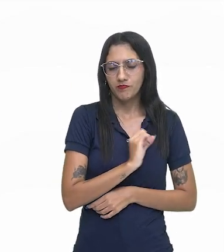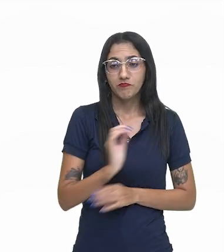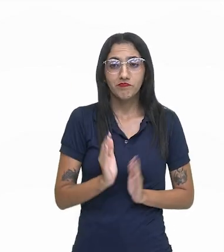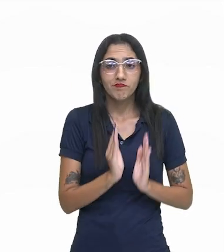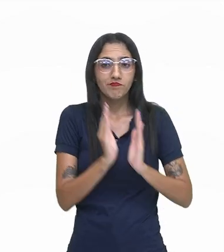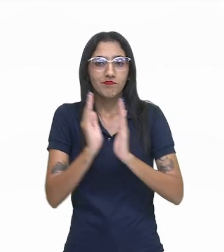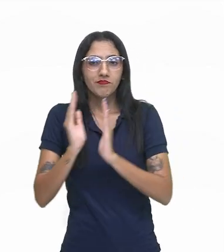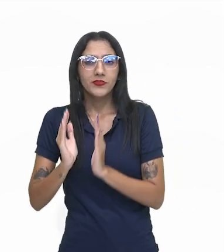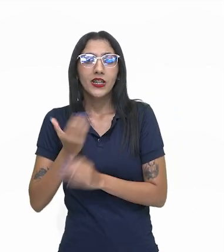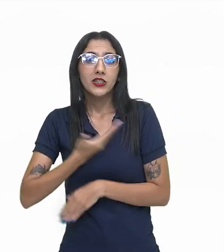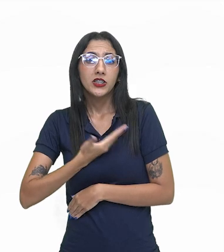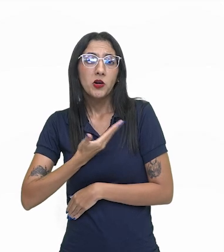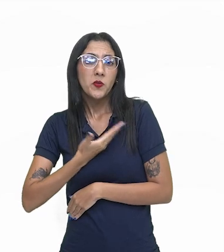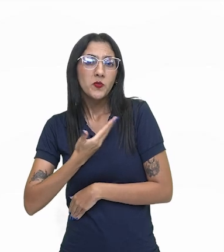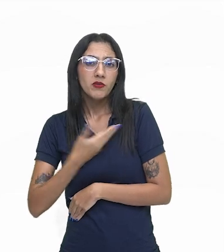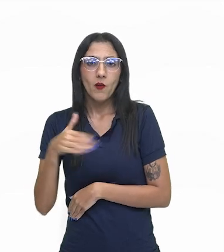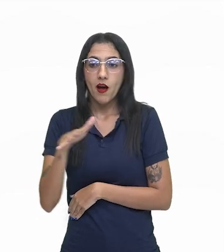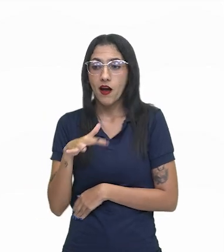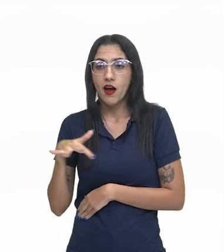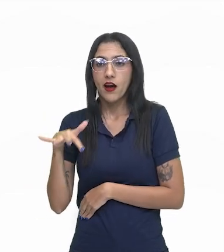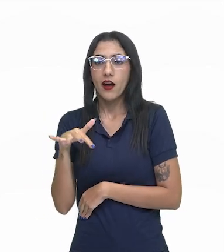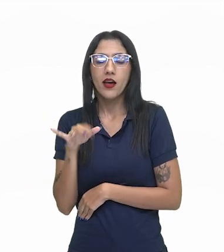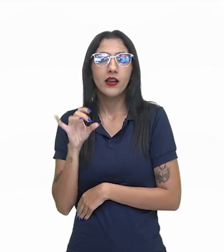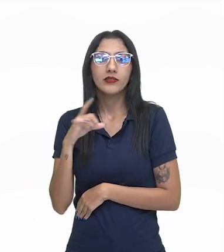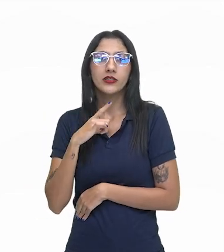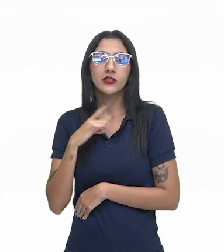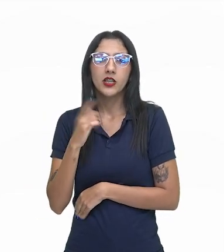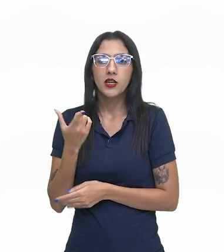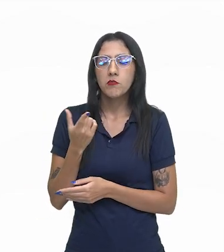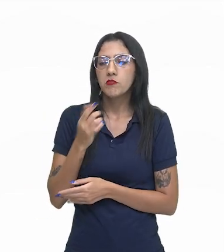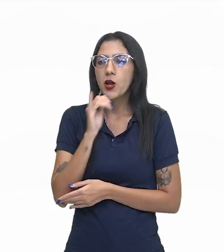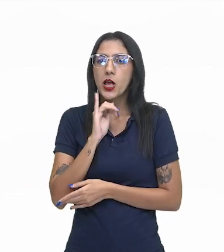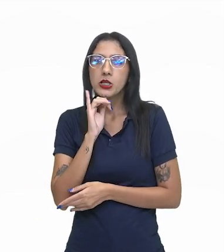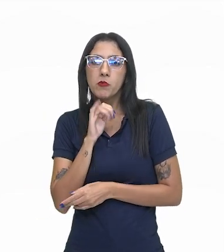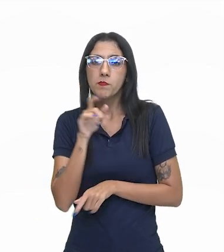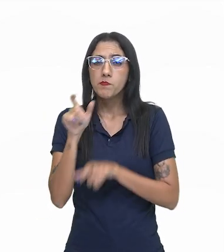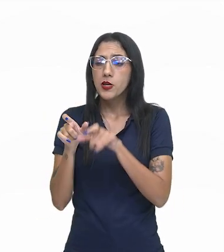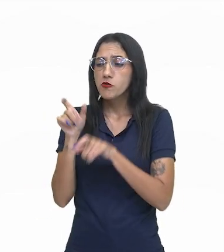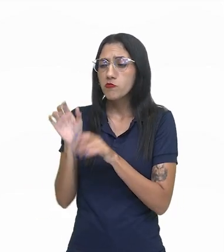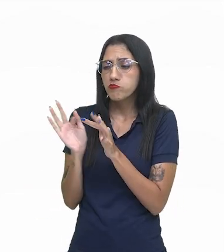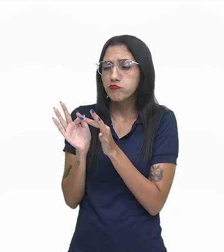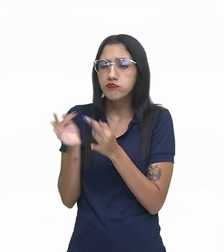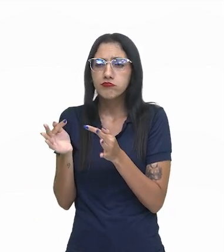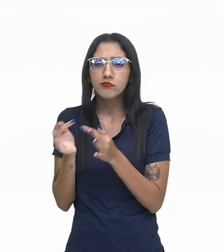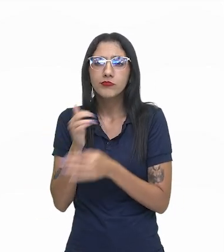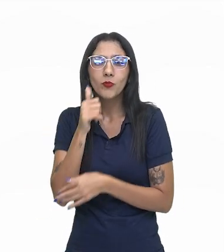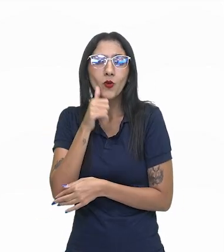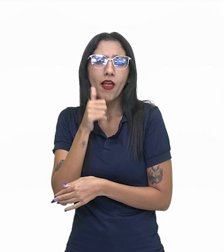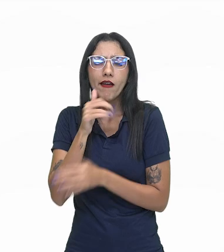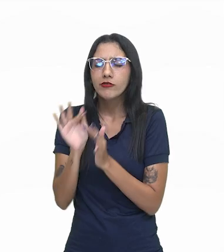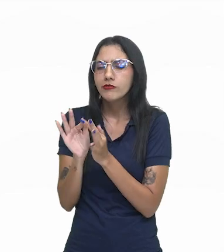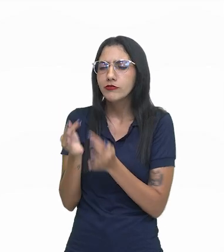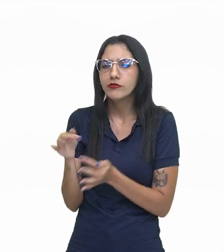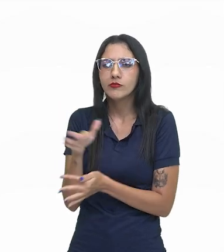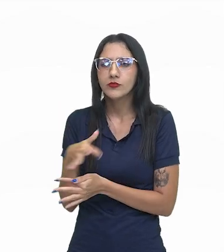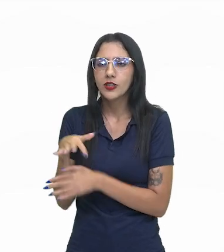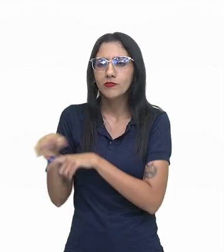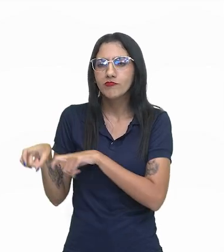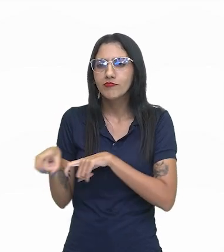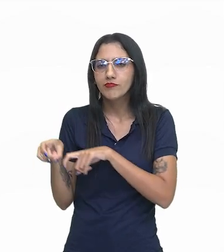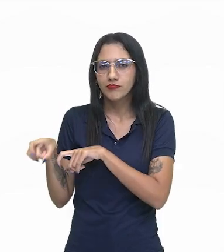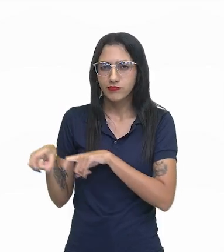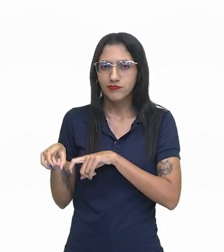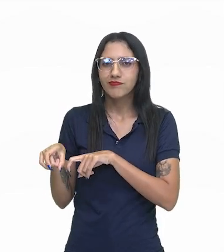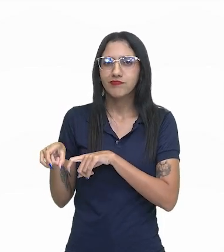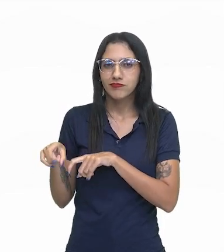de amigo, os cenários envolvem mulheres mais simples, né? Mulheres camponesas. Veja que